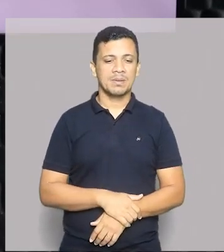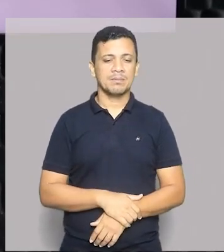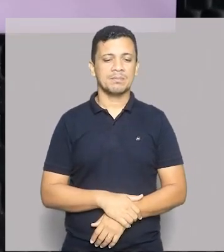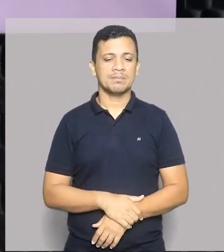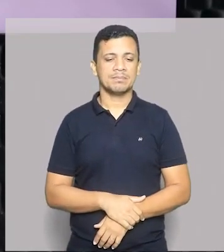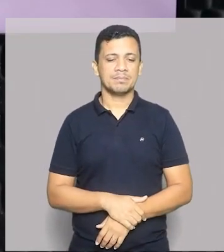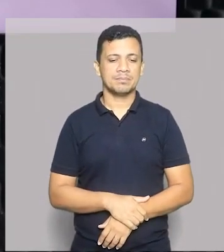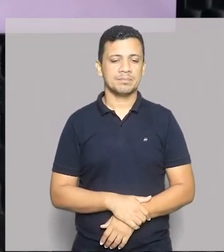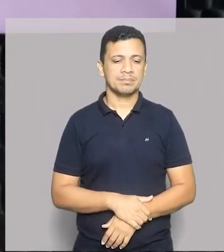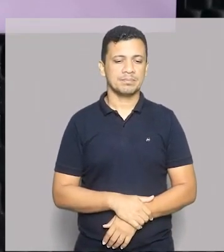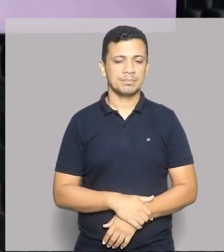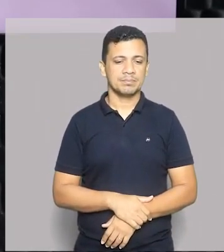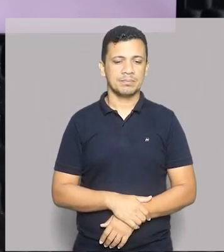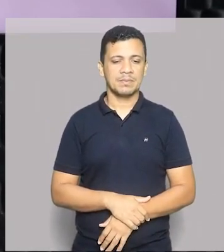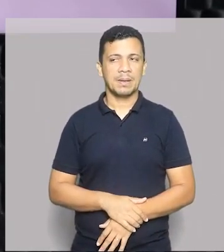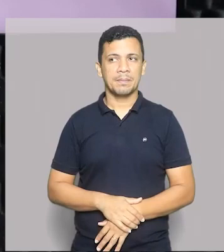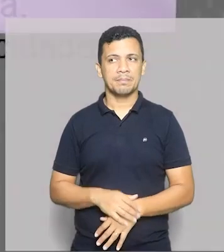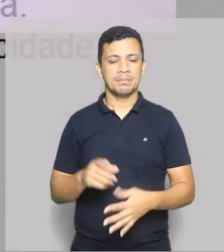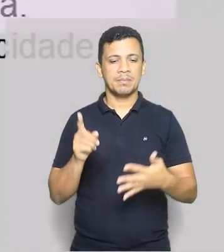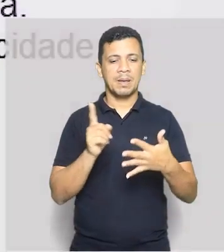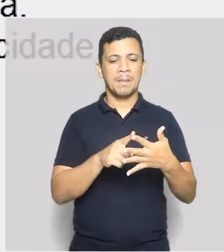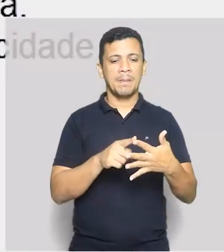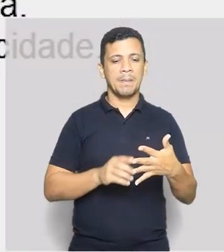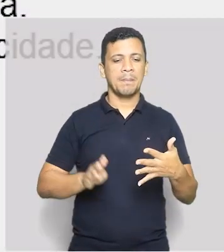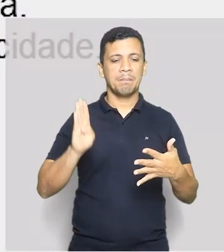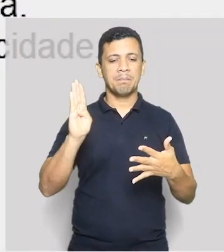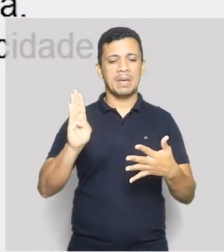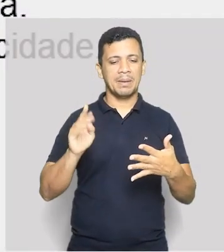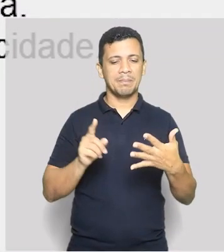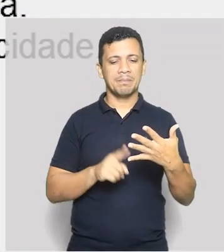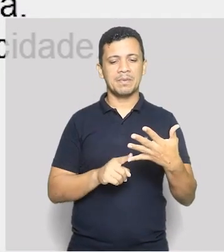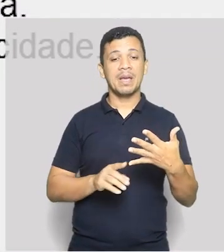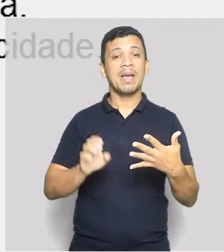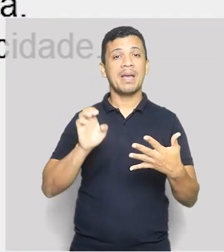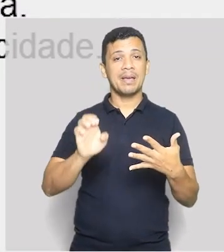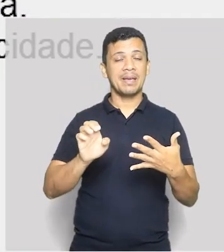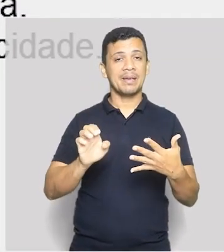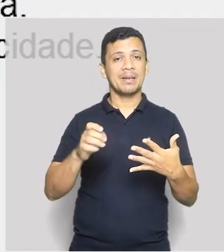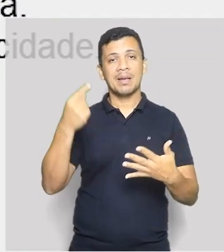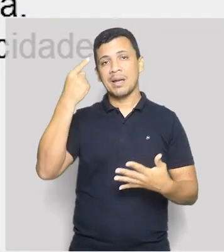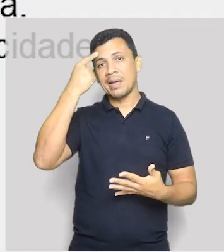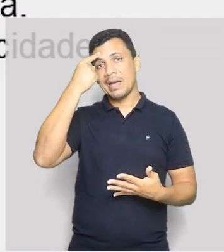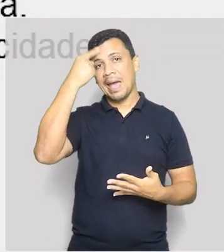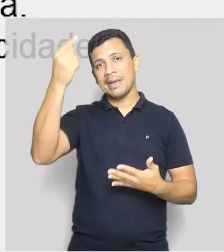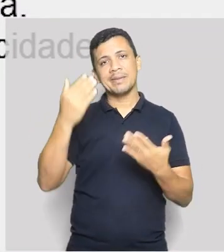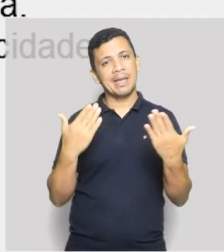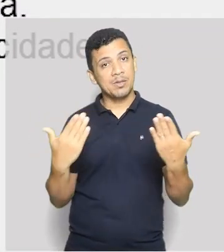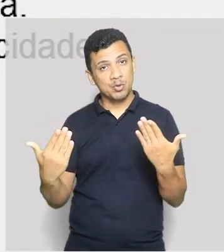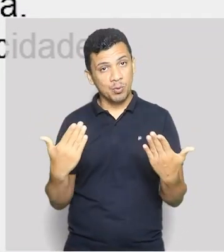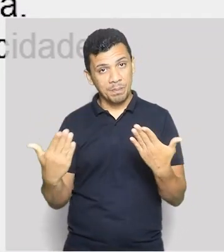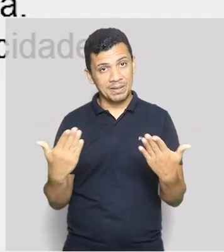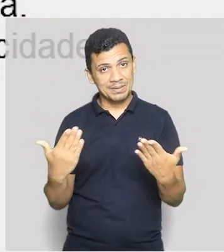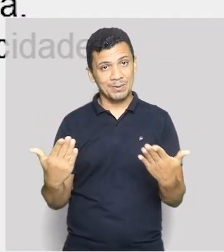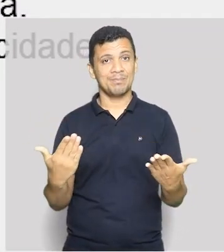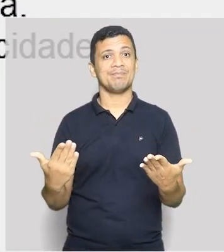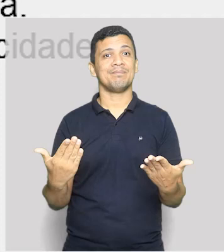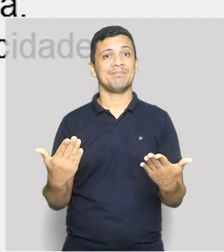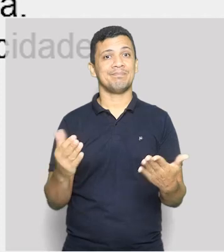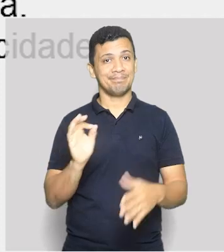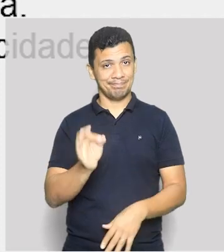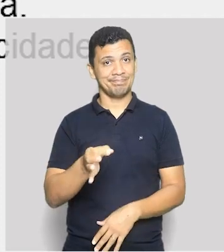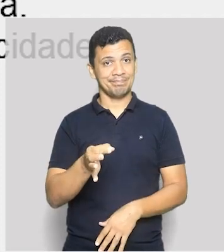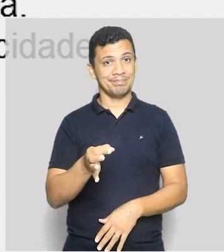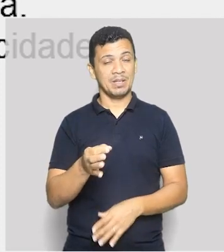letra B e na letra E, temos ideias de comparação, não é isso?